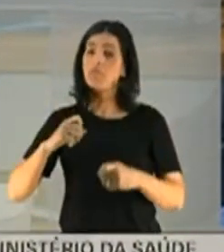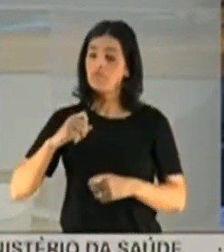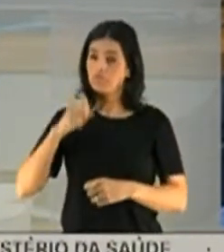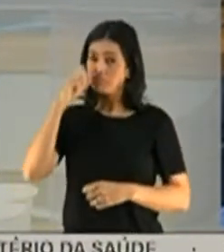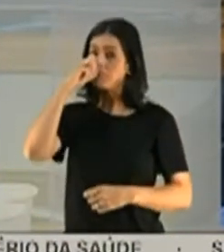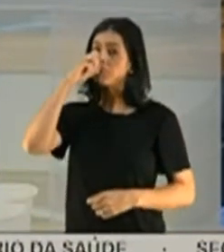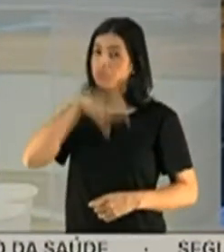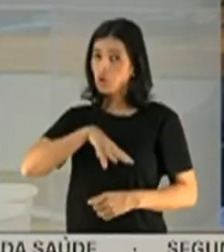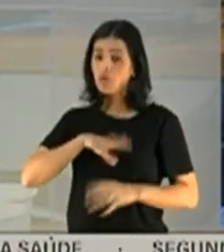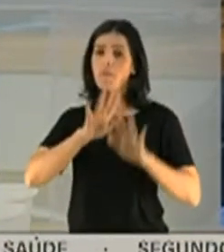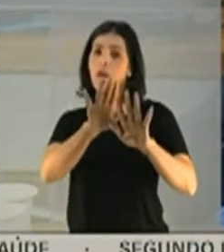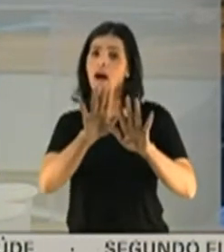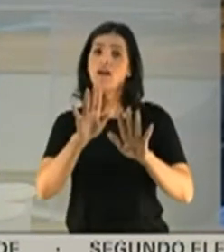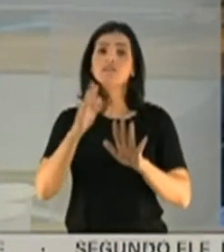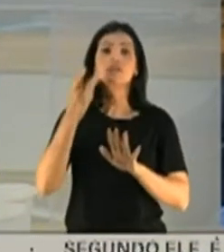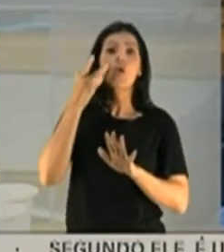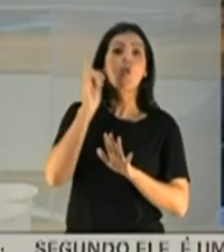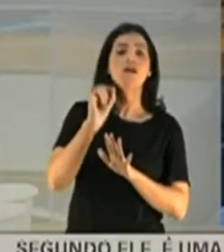base